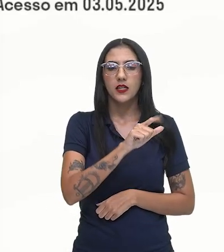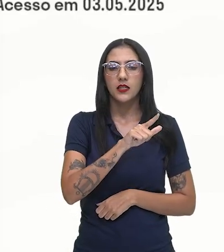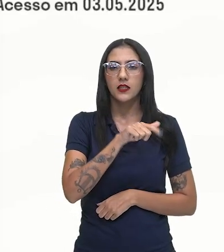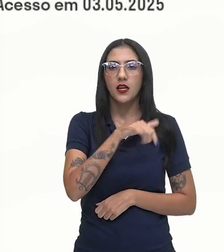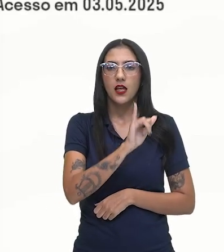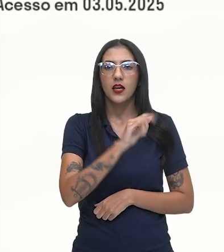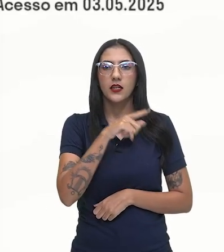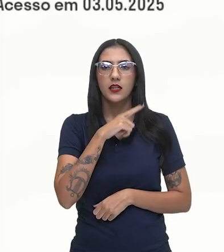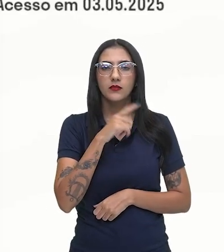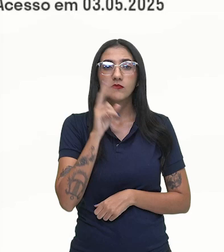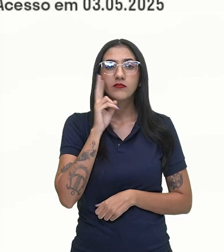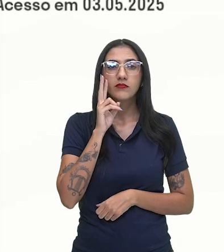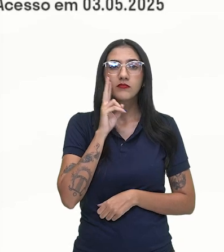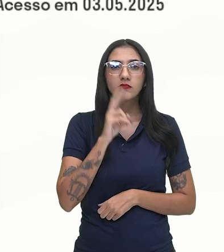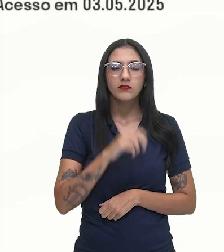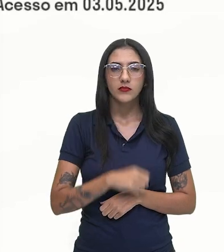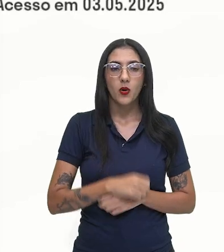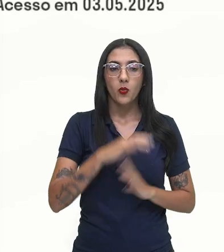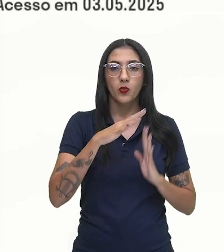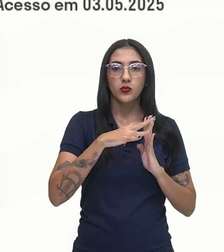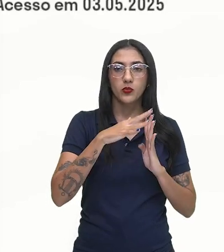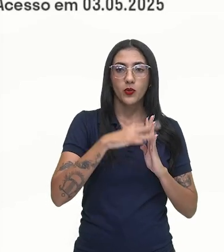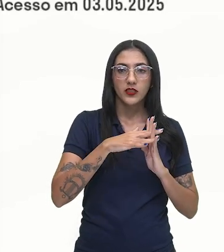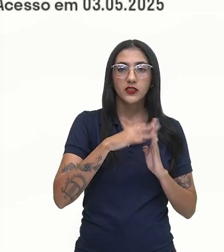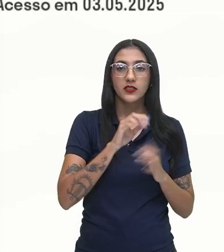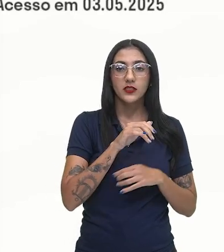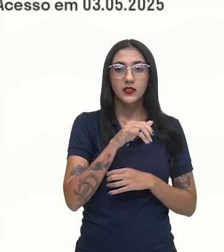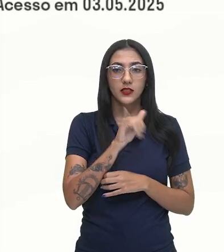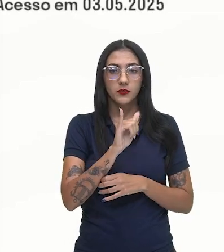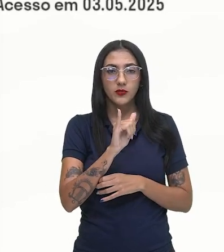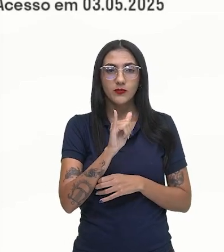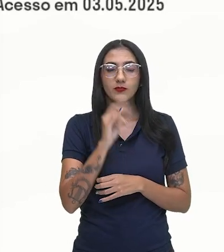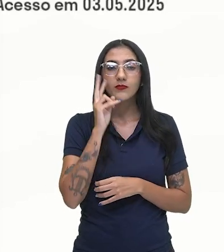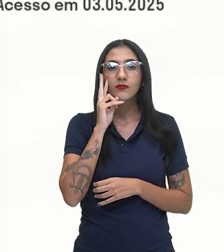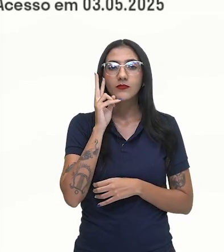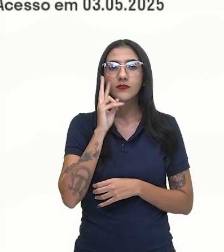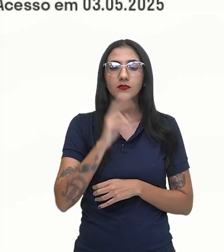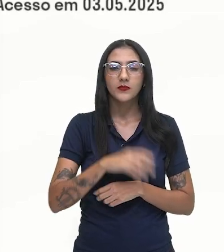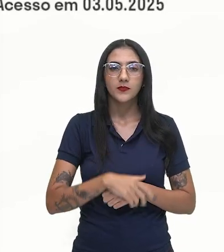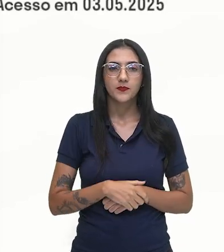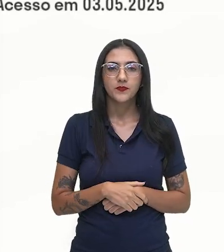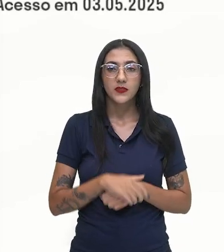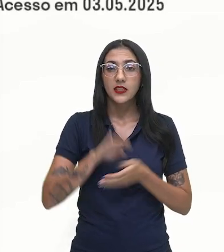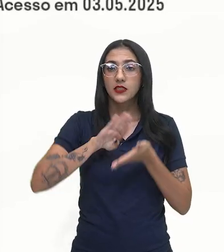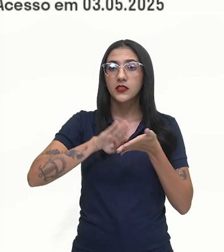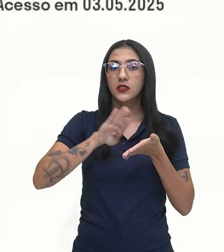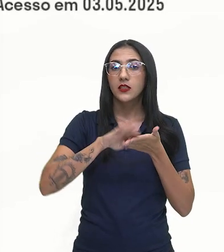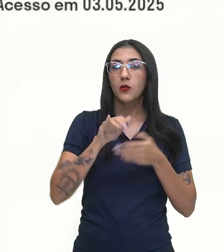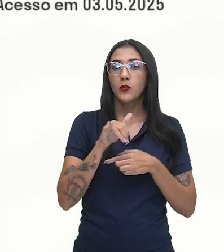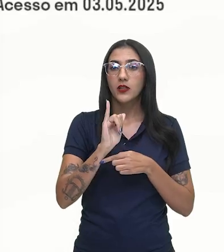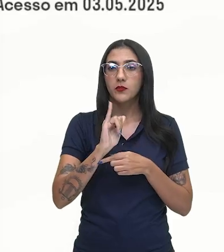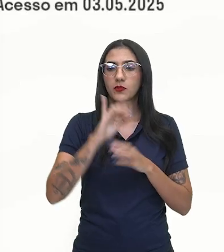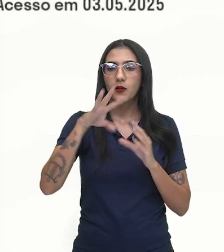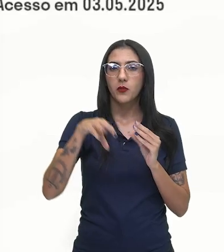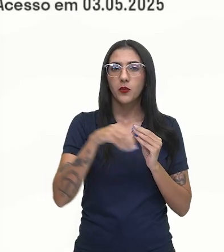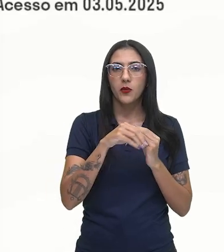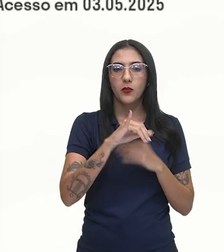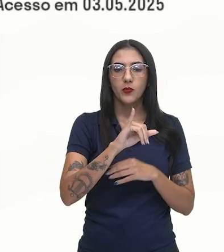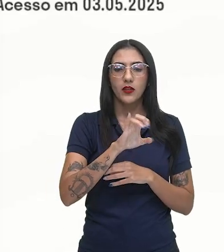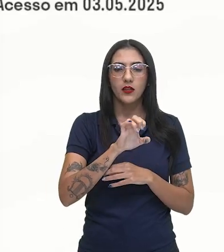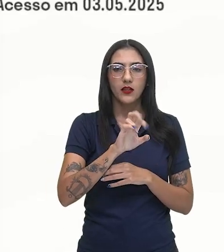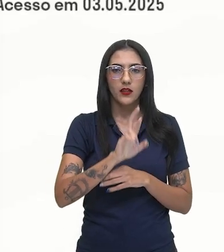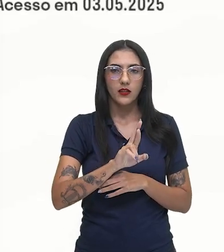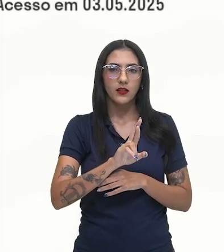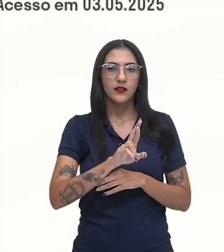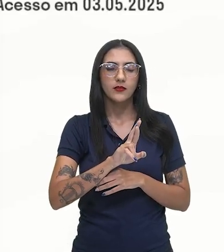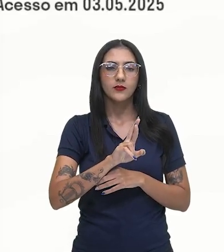em consoante Y. O que eu tenho que fazer? Eu vou, né, tirar o Y e colocar o